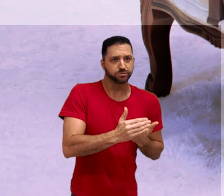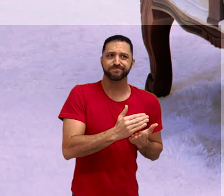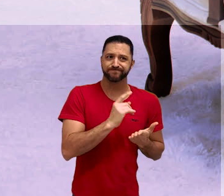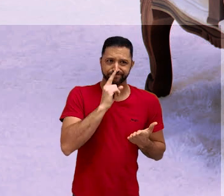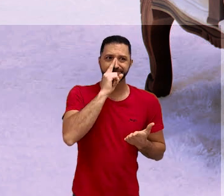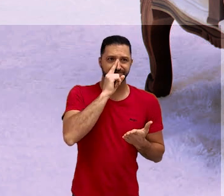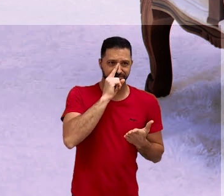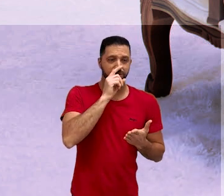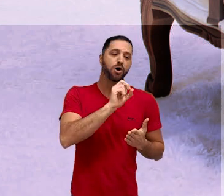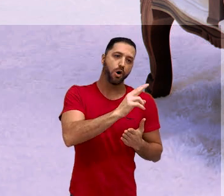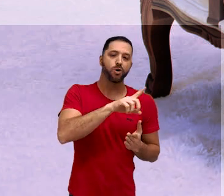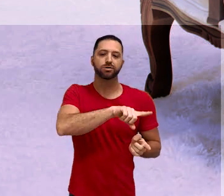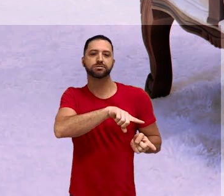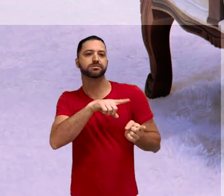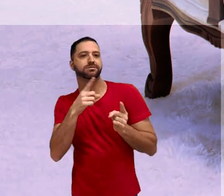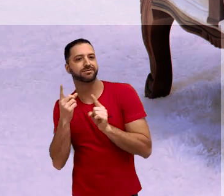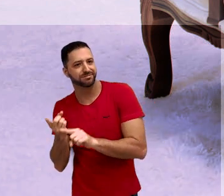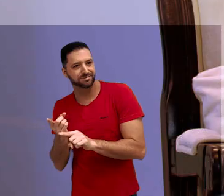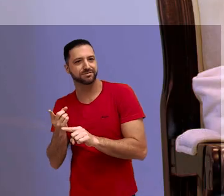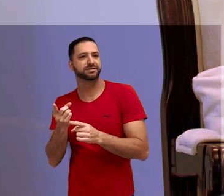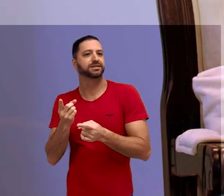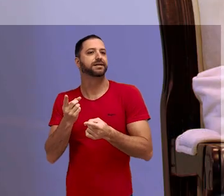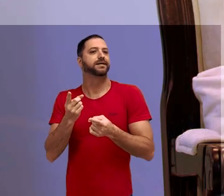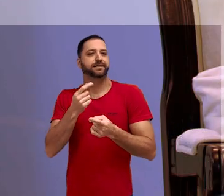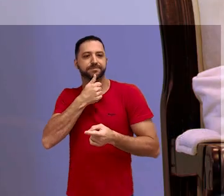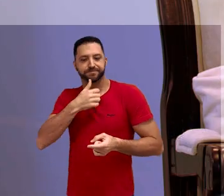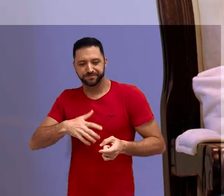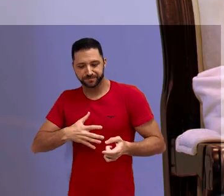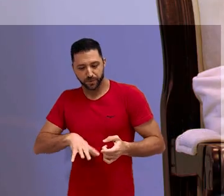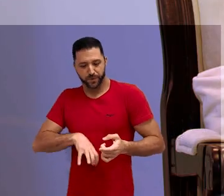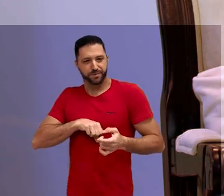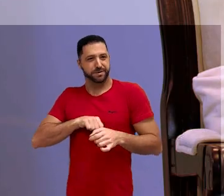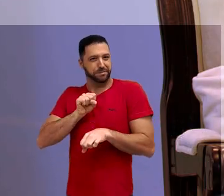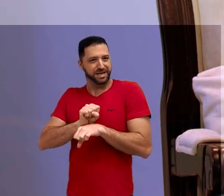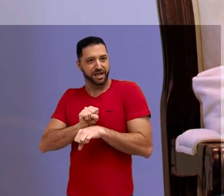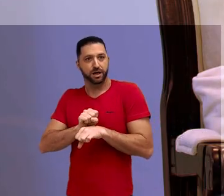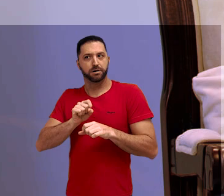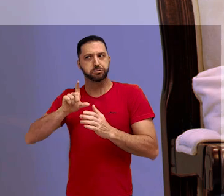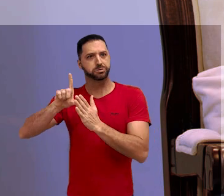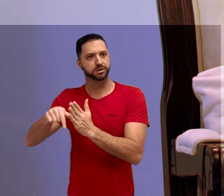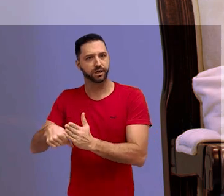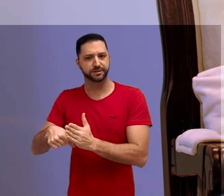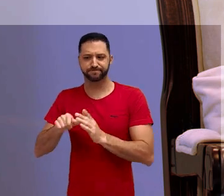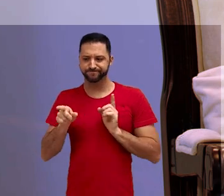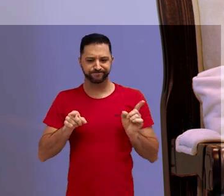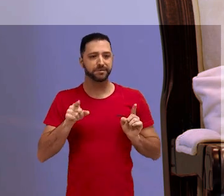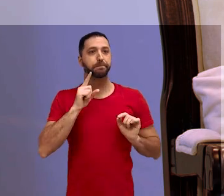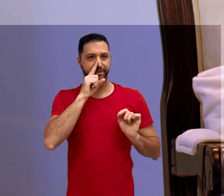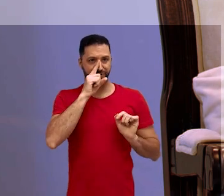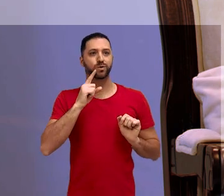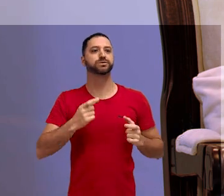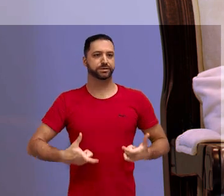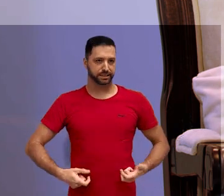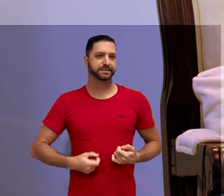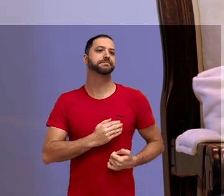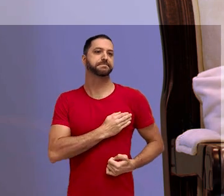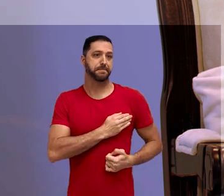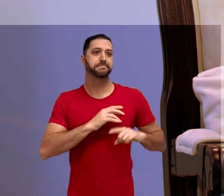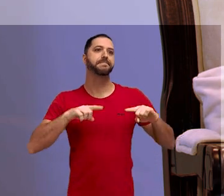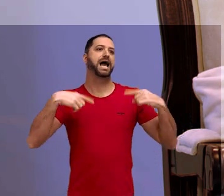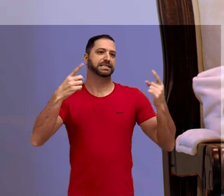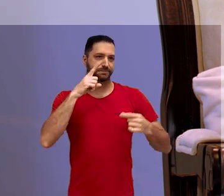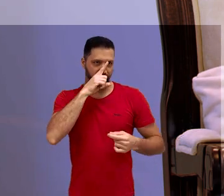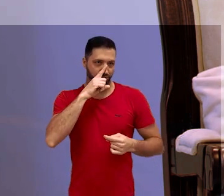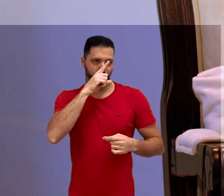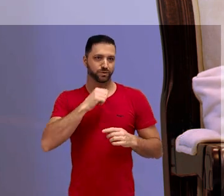muito tardia também é colocado como fator de risco. Então, esses são alguns fatores de risco que não dão para mudar, ok? Tá certo, agora eu quero